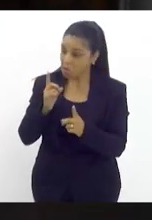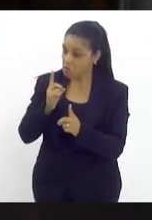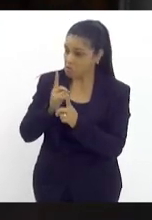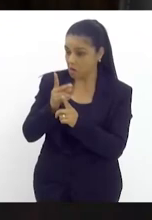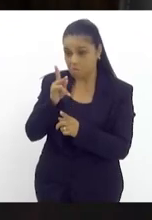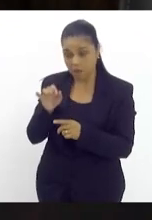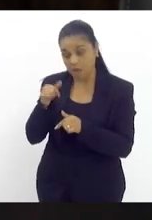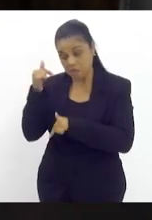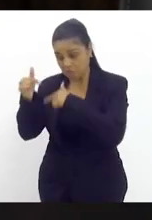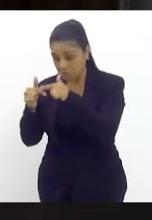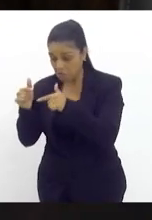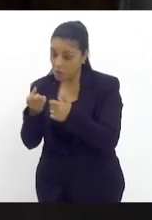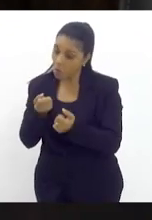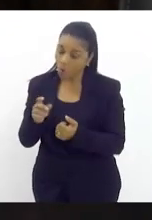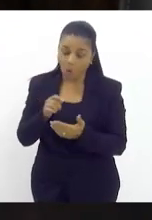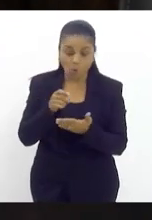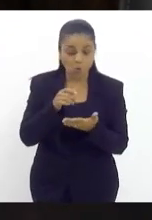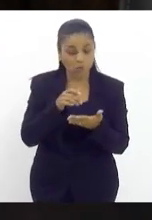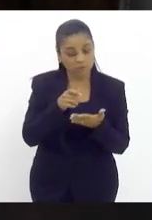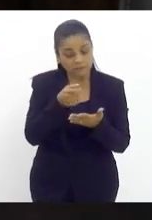no trabalho ou está no celular.